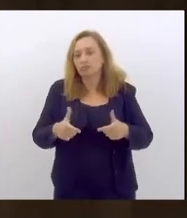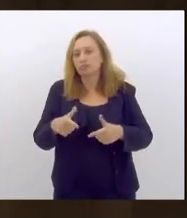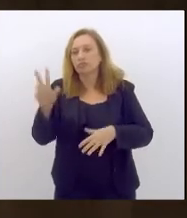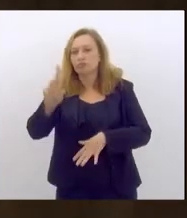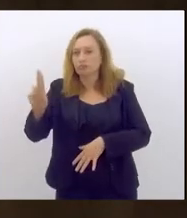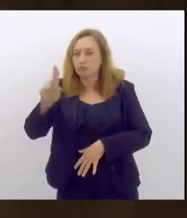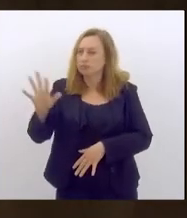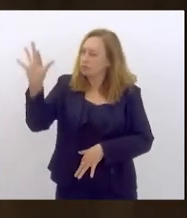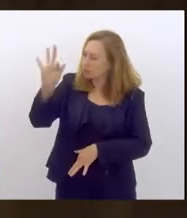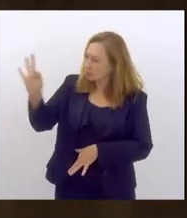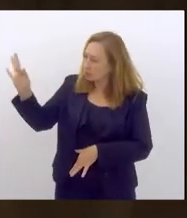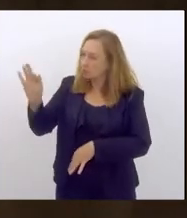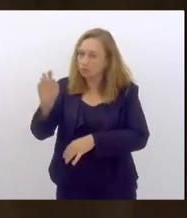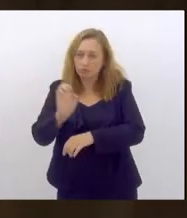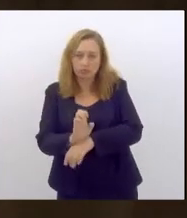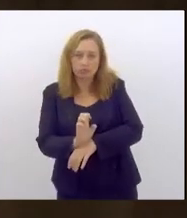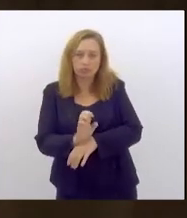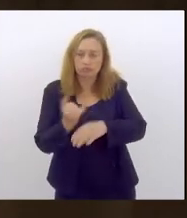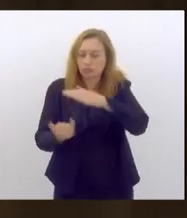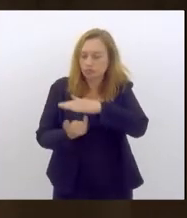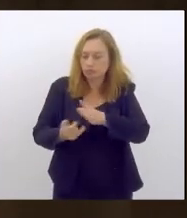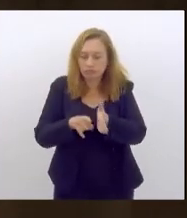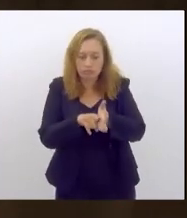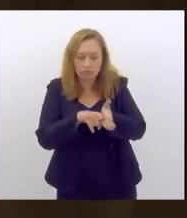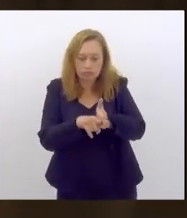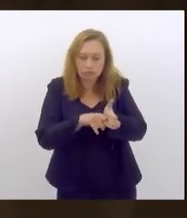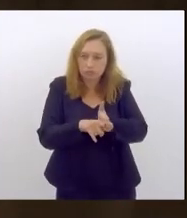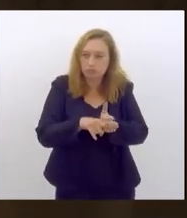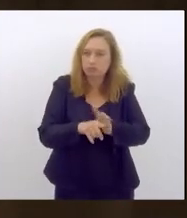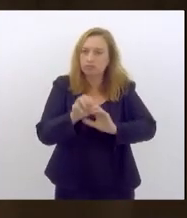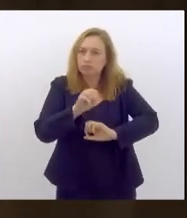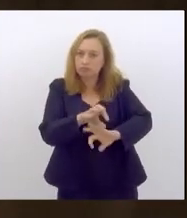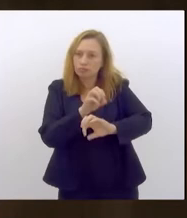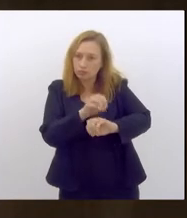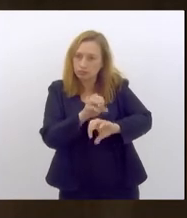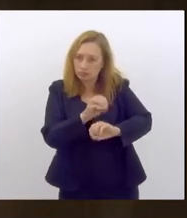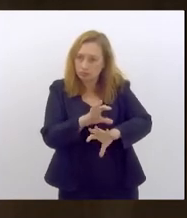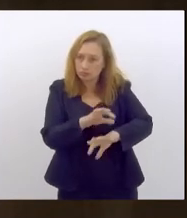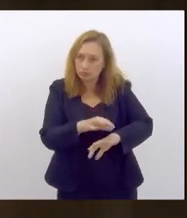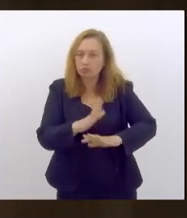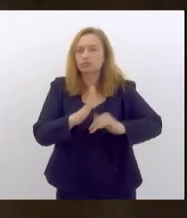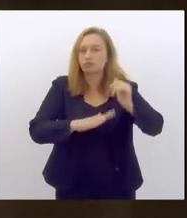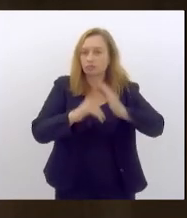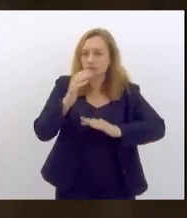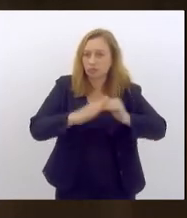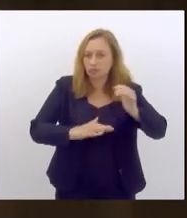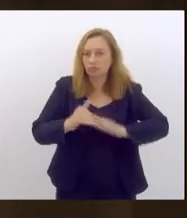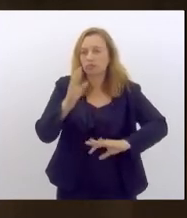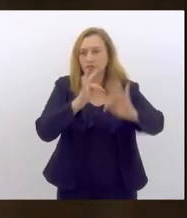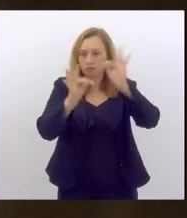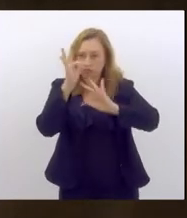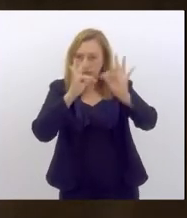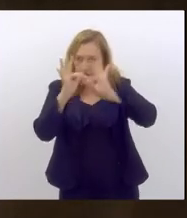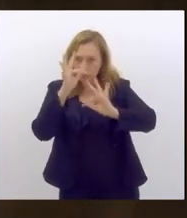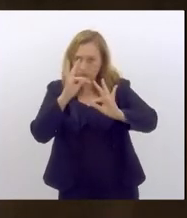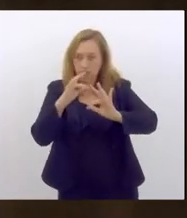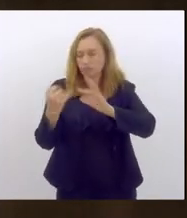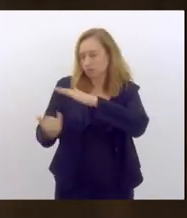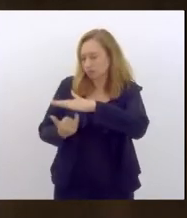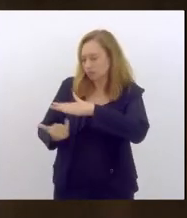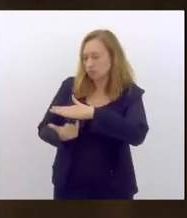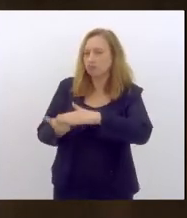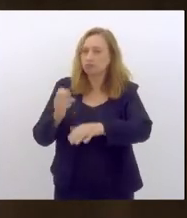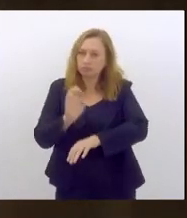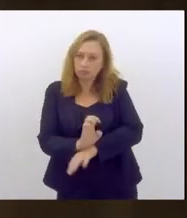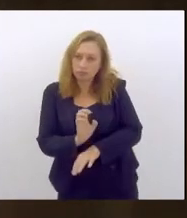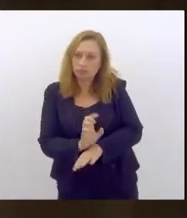estaduais, institutos de pesquisa, institutos de ensino e pesquisa da rede de educação profissional científica e tecnológica, institutos estaduais de pesquisa,